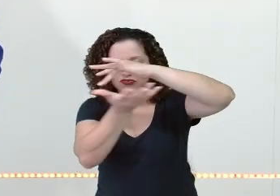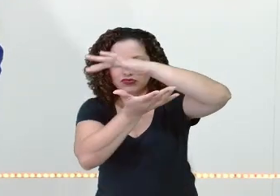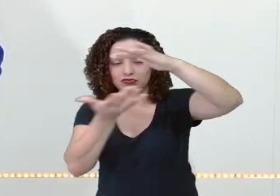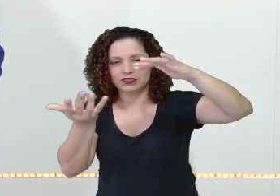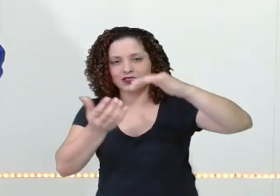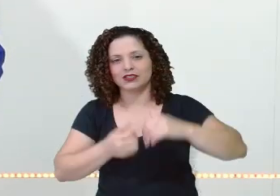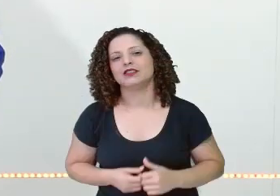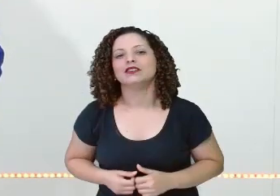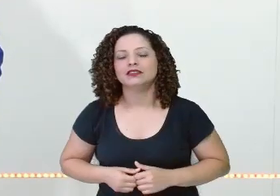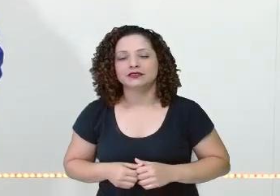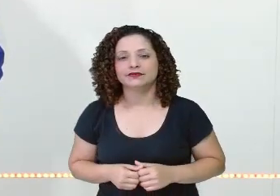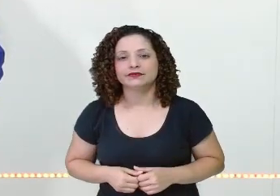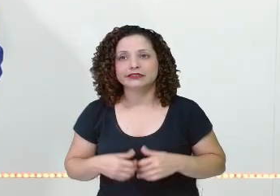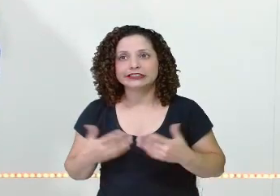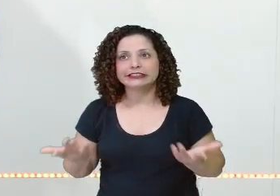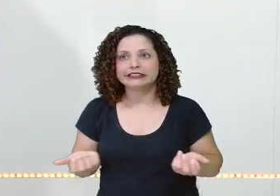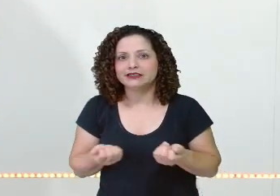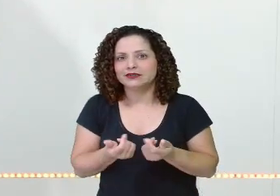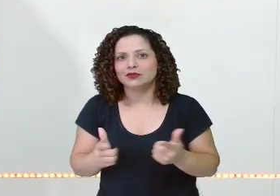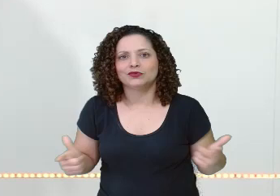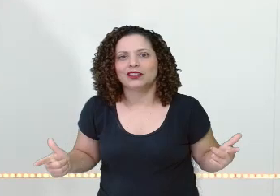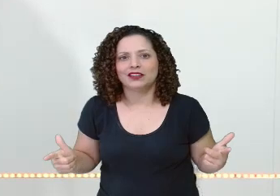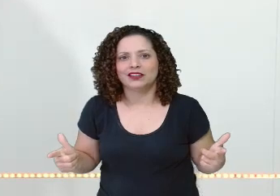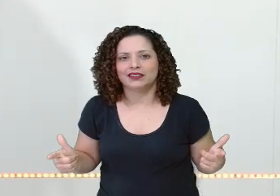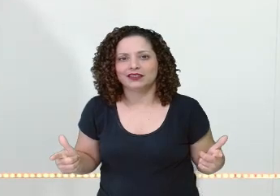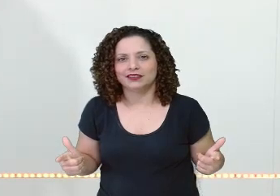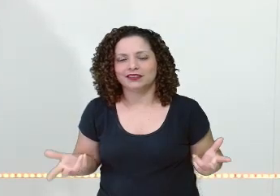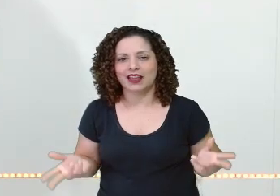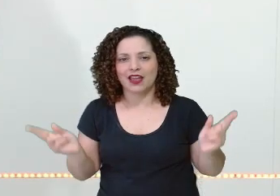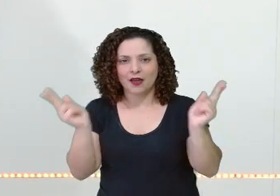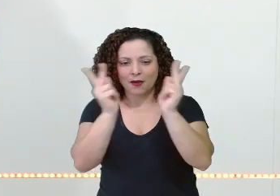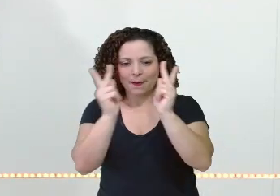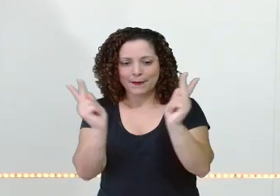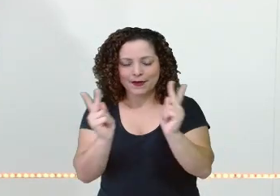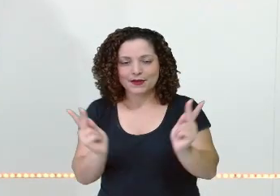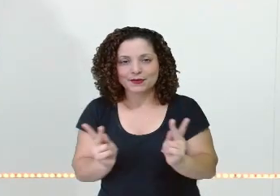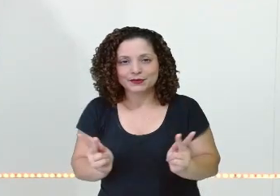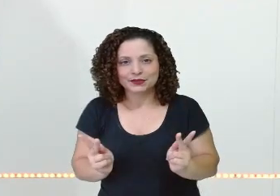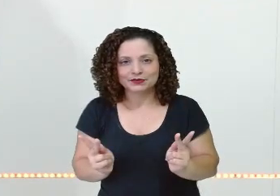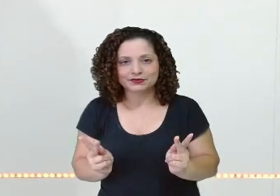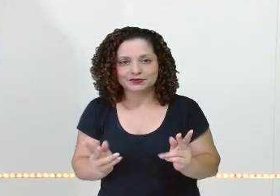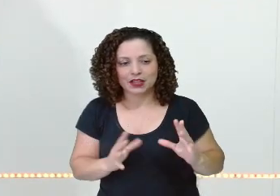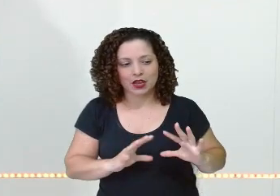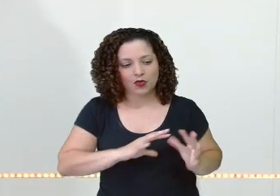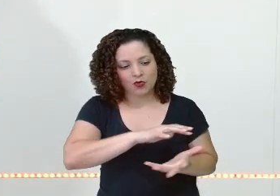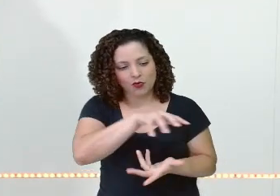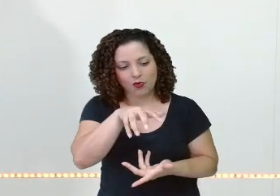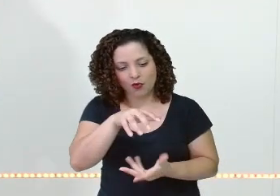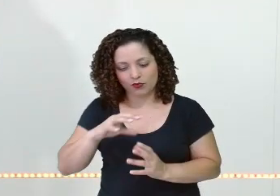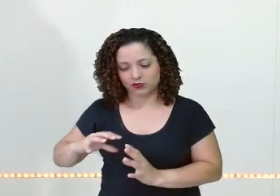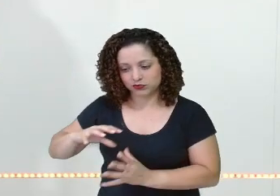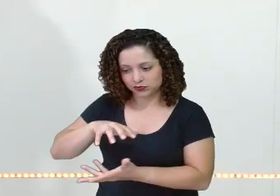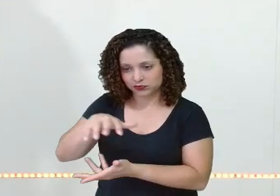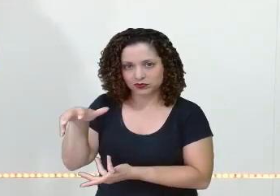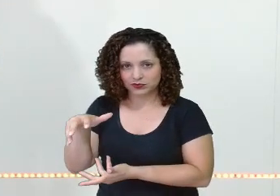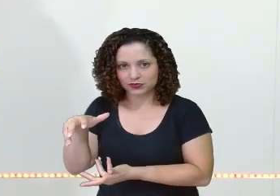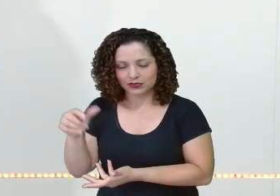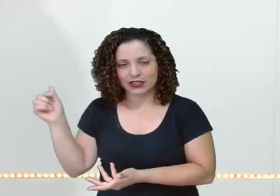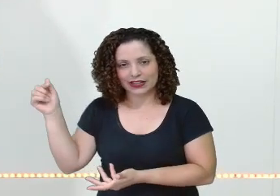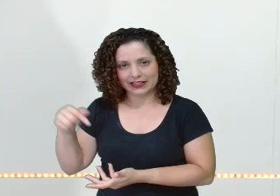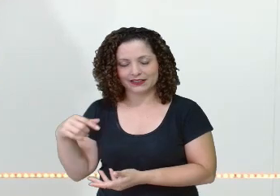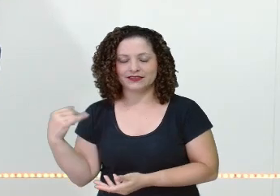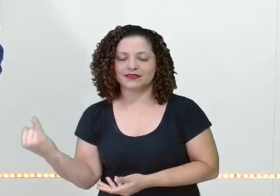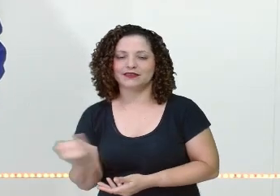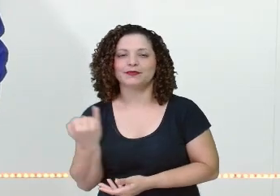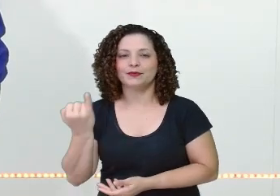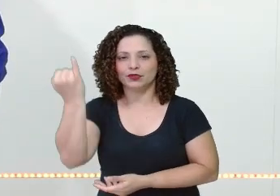que existissem esses mapas e sem que existissem os globos terrestres que a gente usa na escola. Então eles são